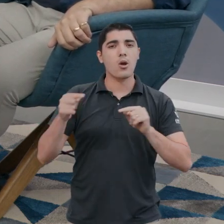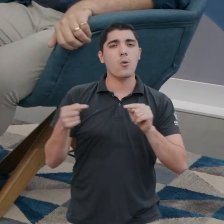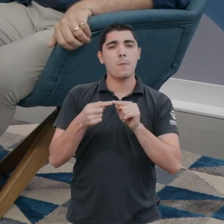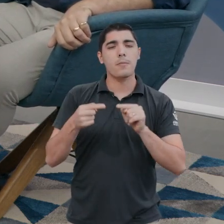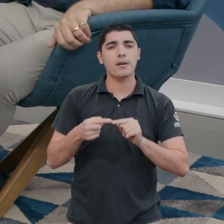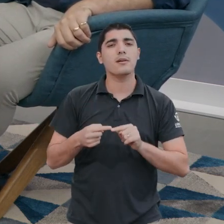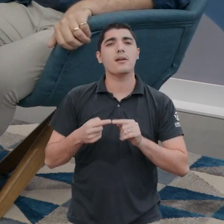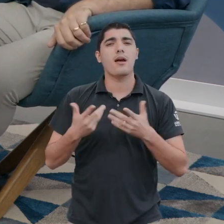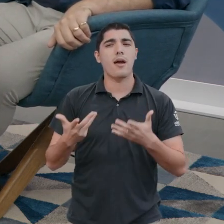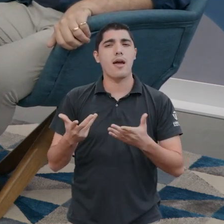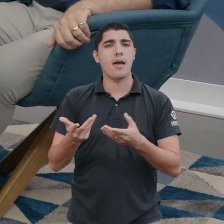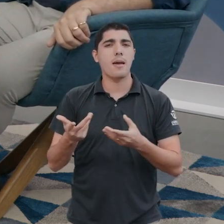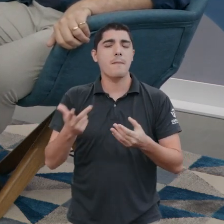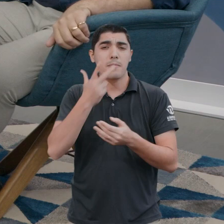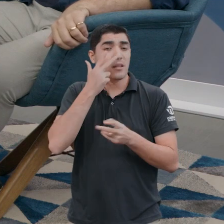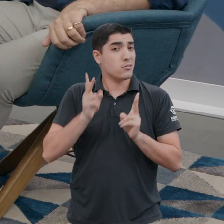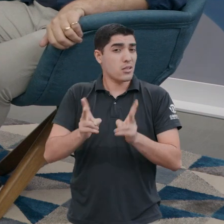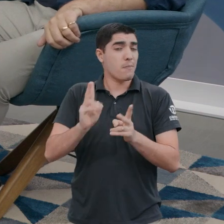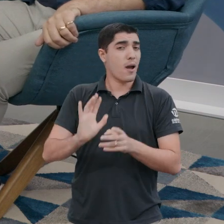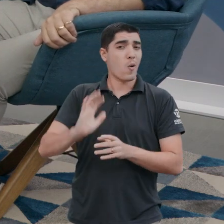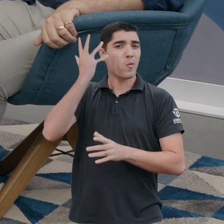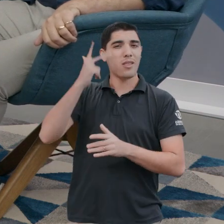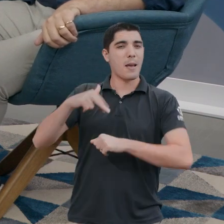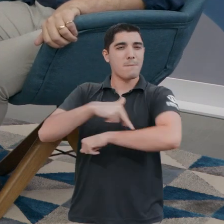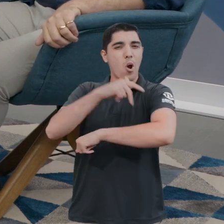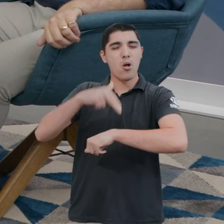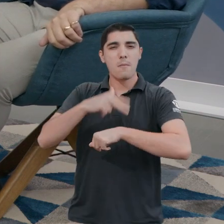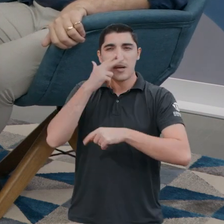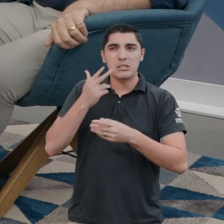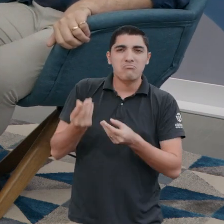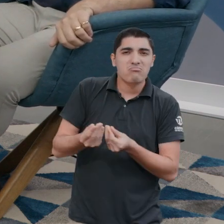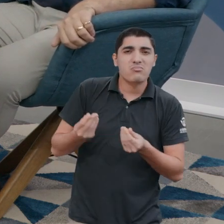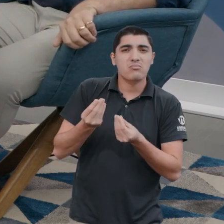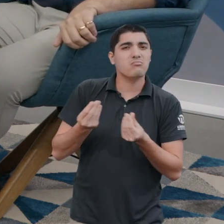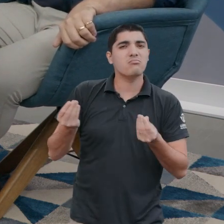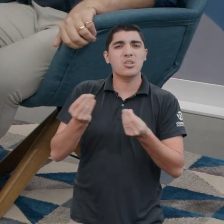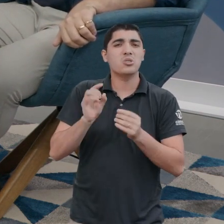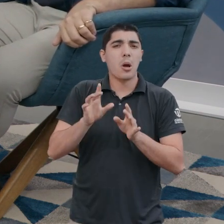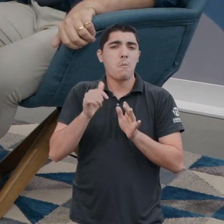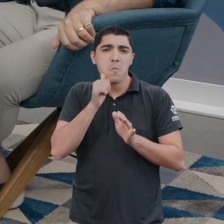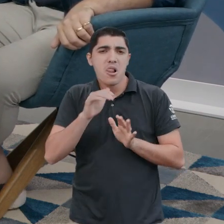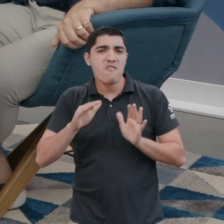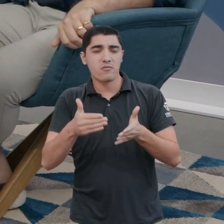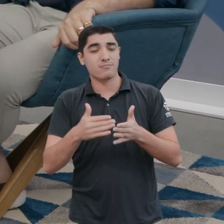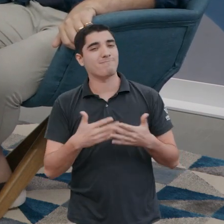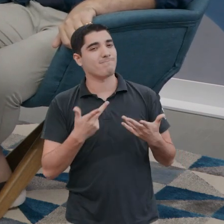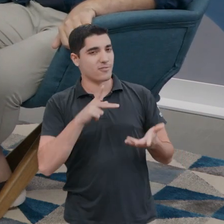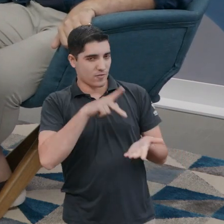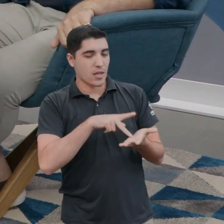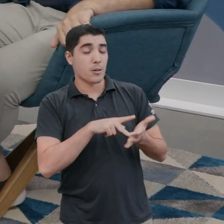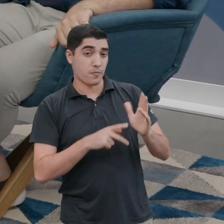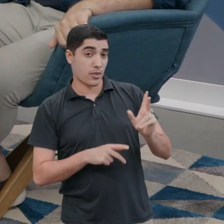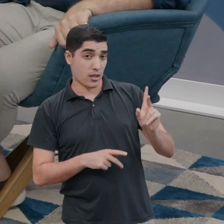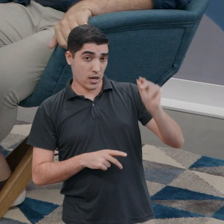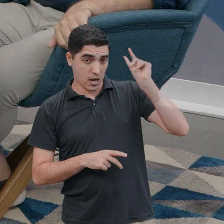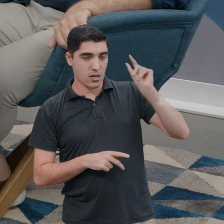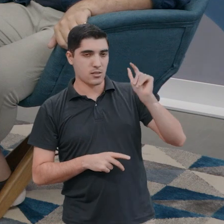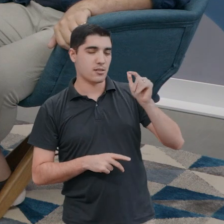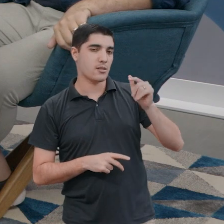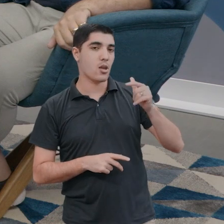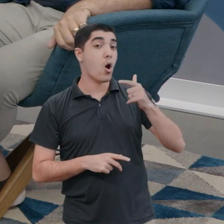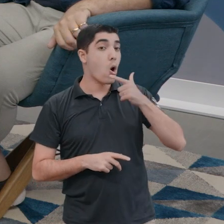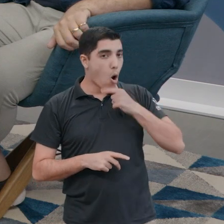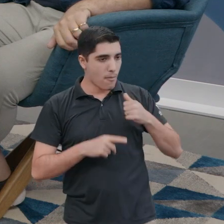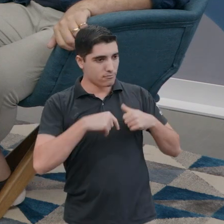como fútil, né? E sempre foi assim. Sim, na verdade, os homens, antigamente, eles